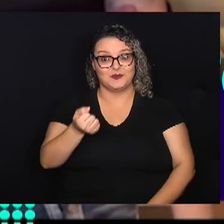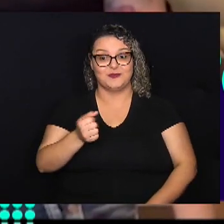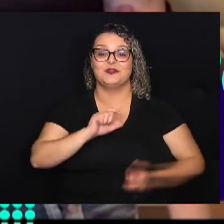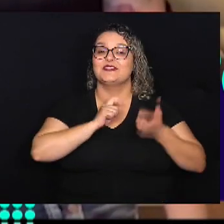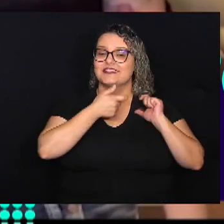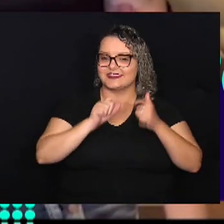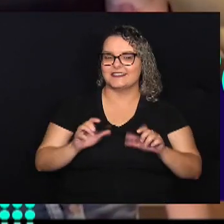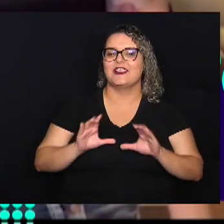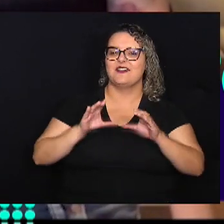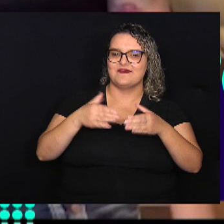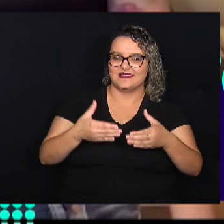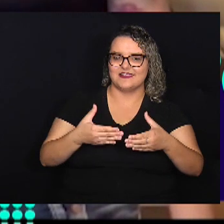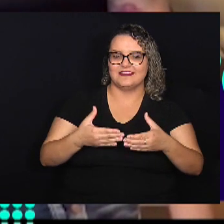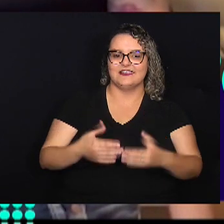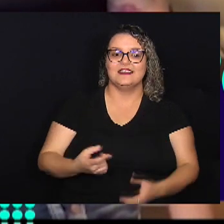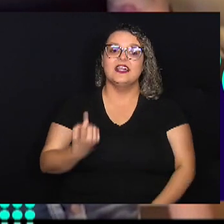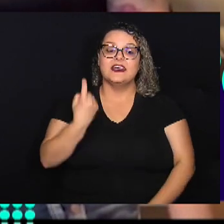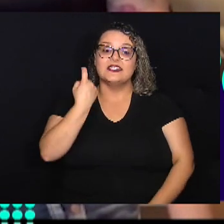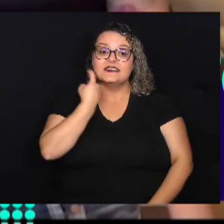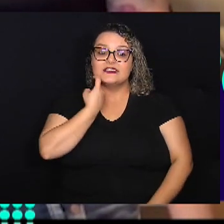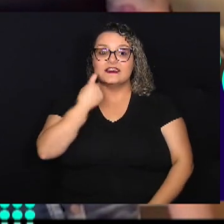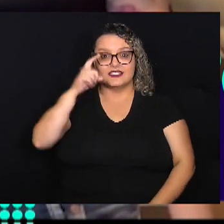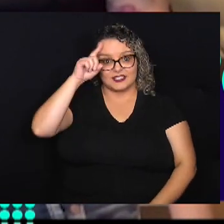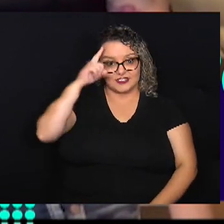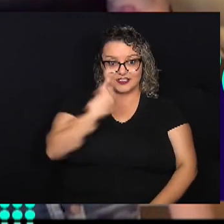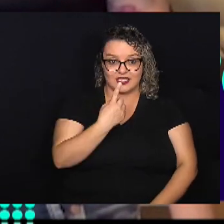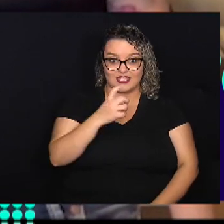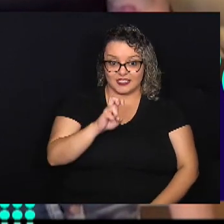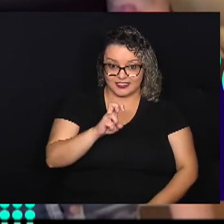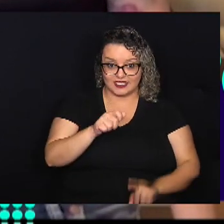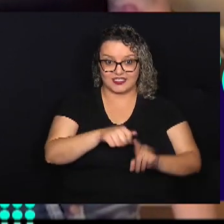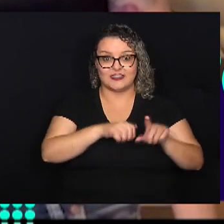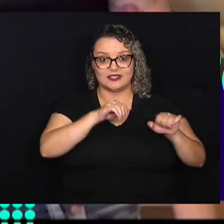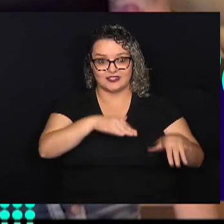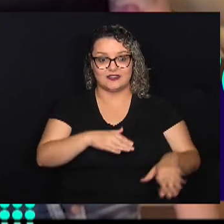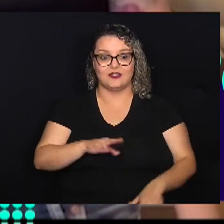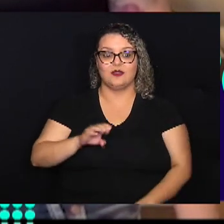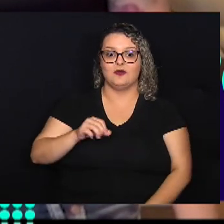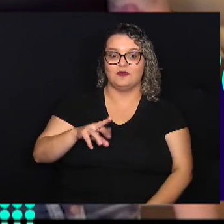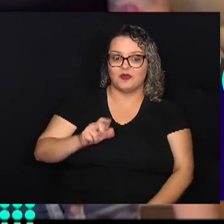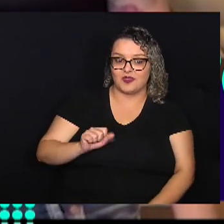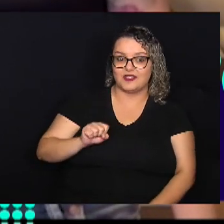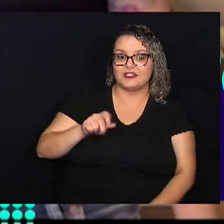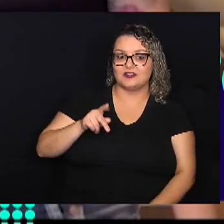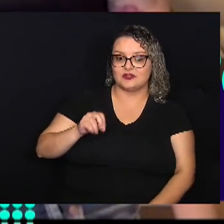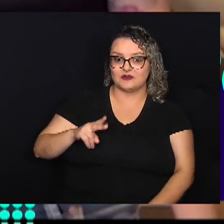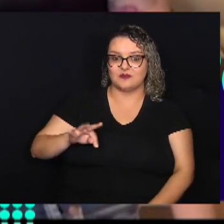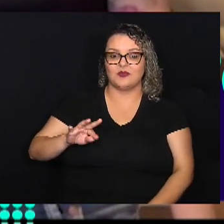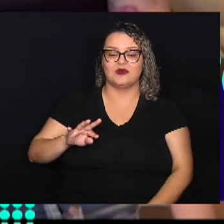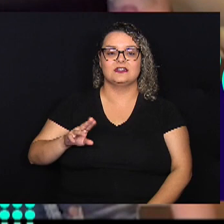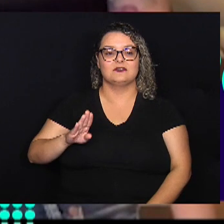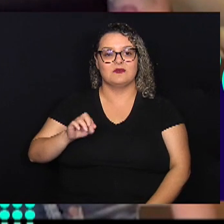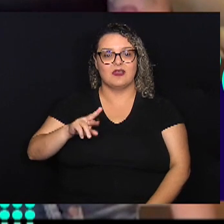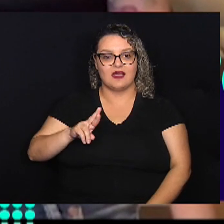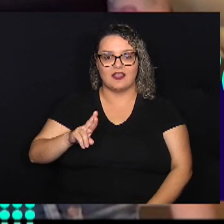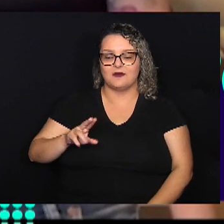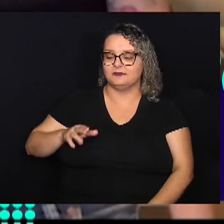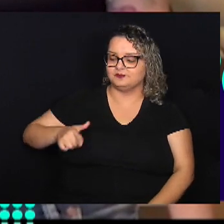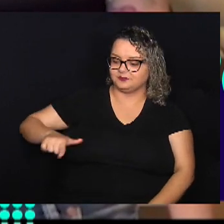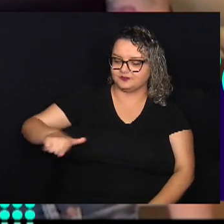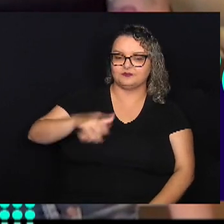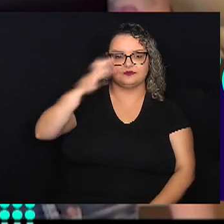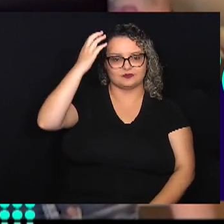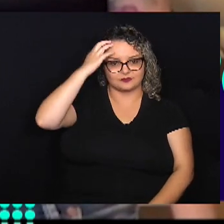da banda. Sexta-feira, dia 15 de setembro, no Bora Sports Bar, que fica na Lagoa do Taquaral, Avenida Doutor